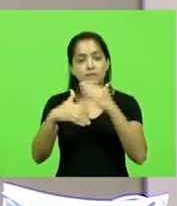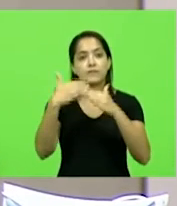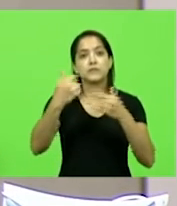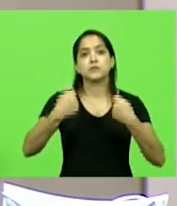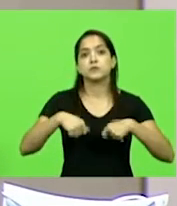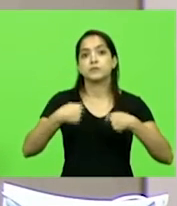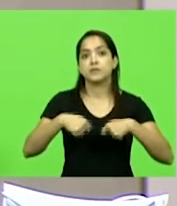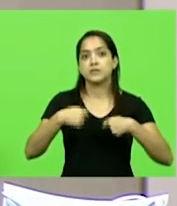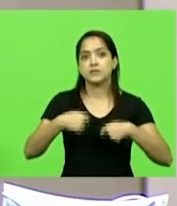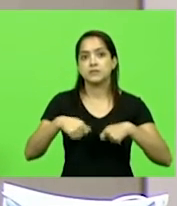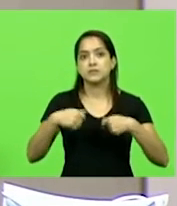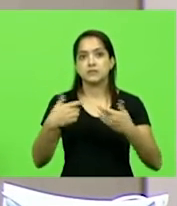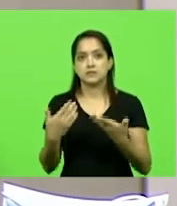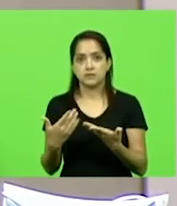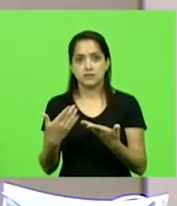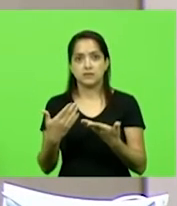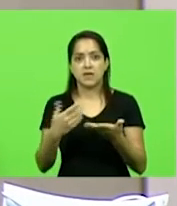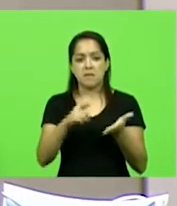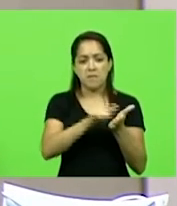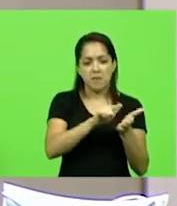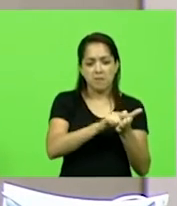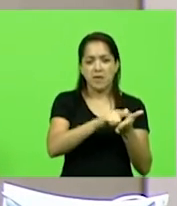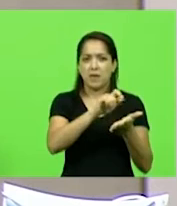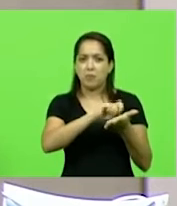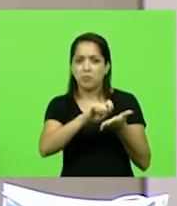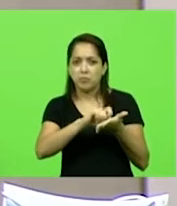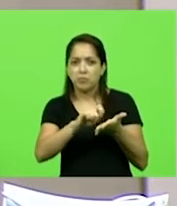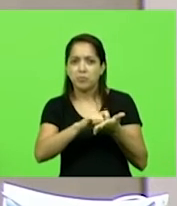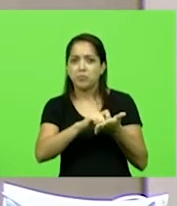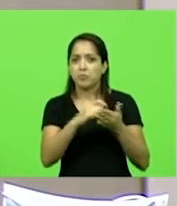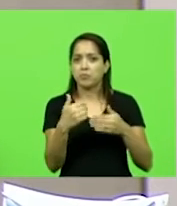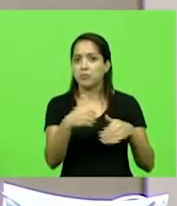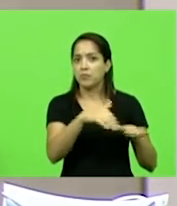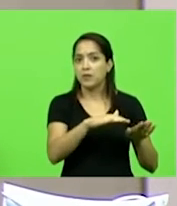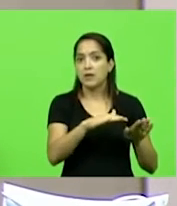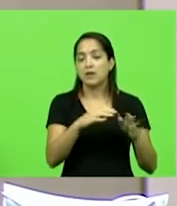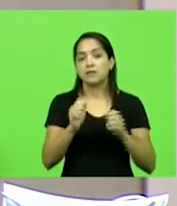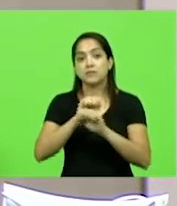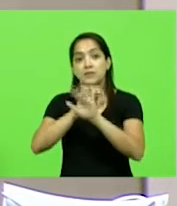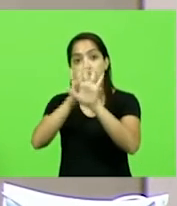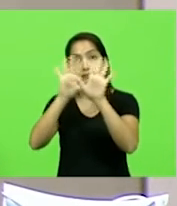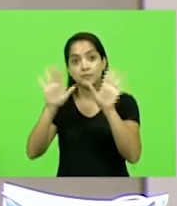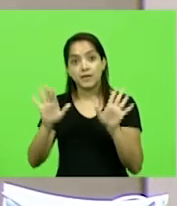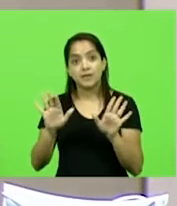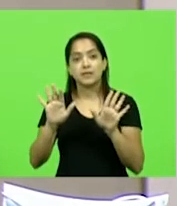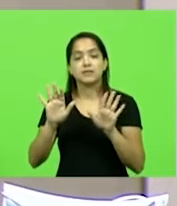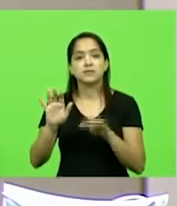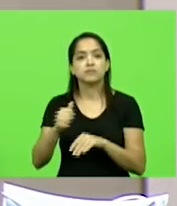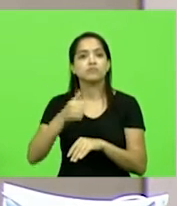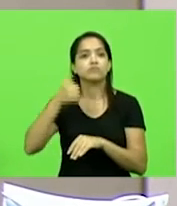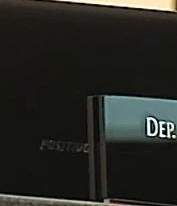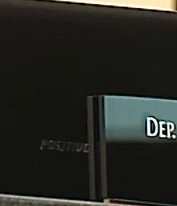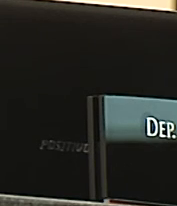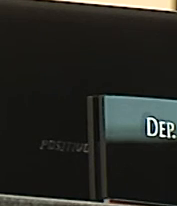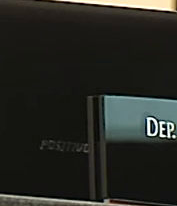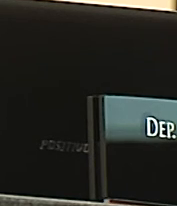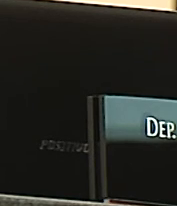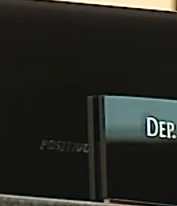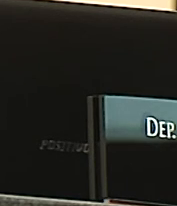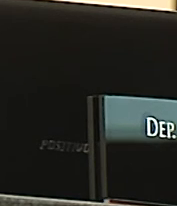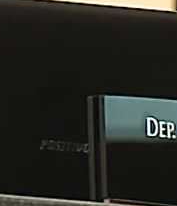seja descontinuado uso de papel de carinho transparência será outro Pilar de nossos atos enquanto o presidente